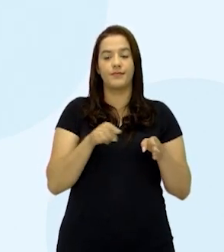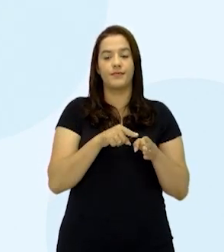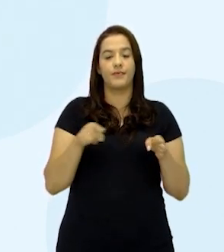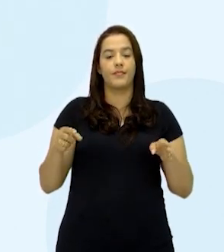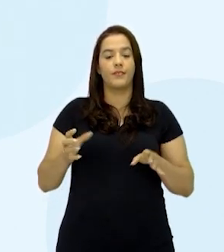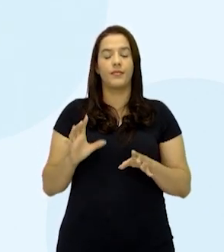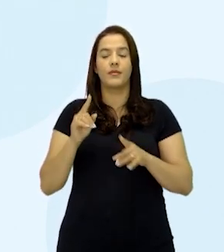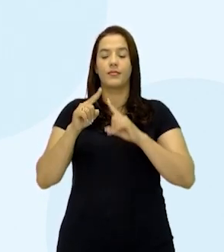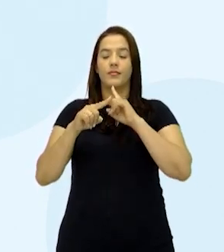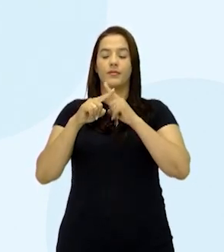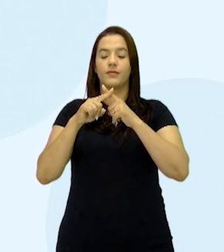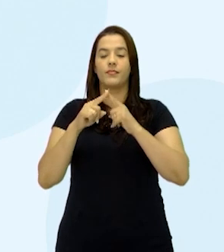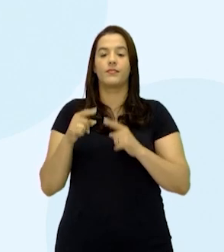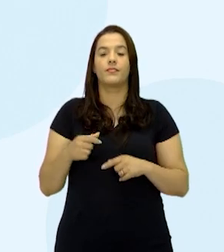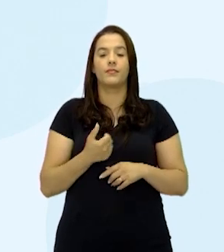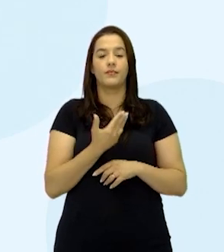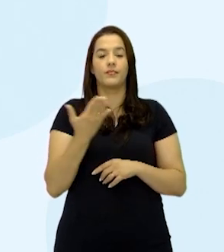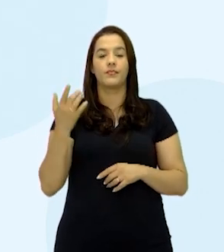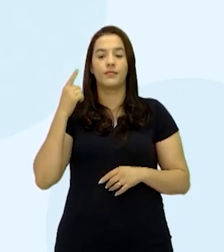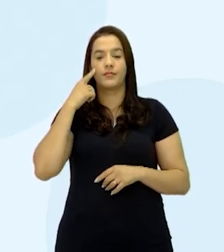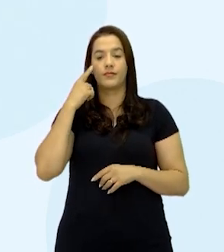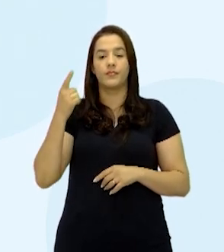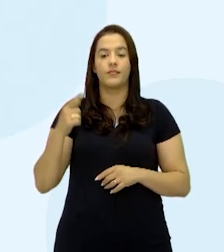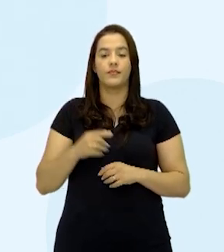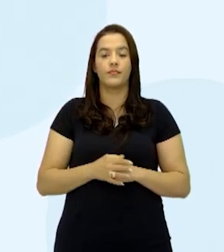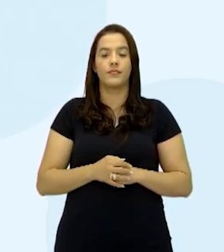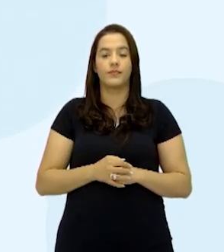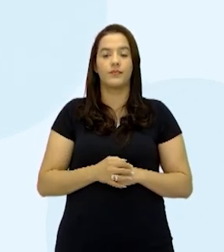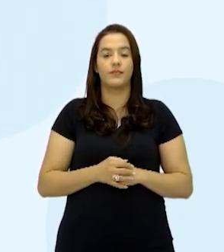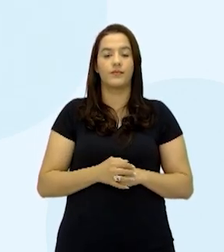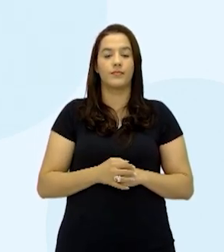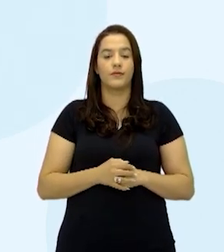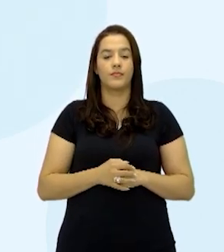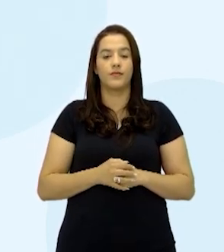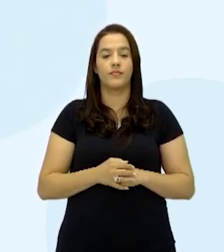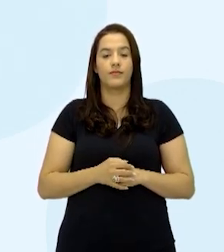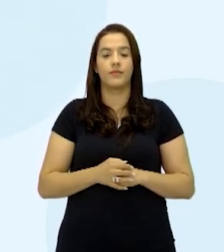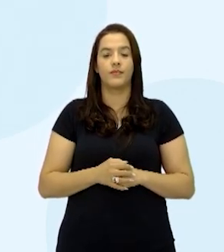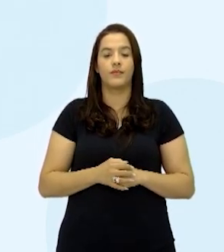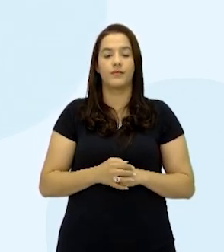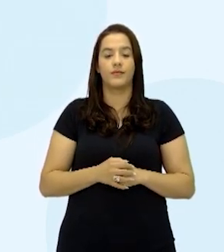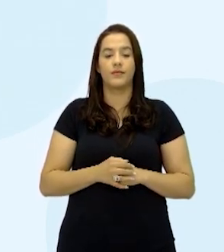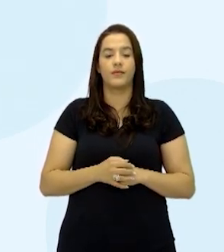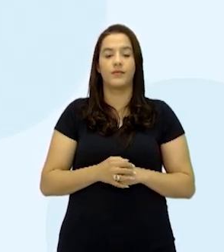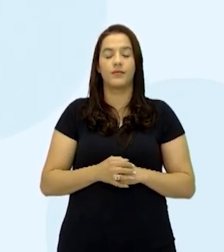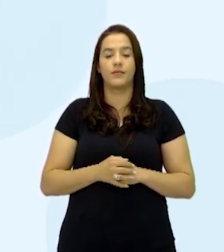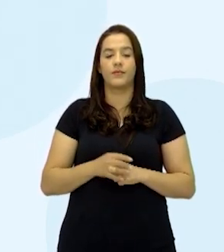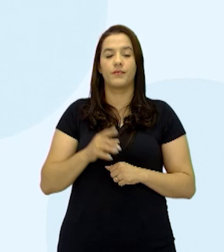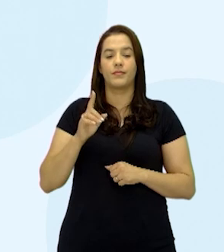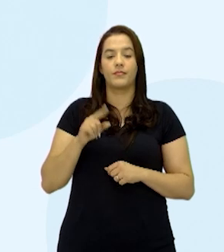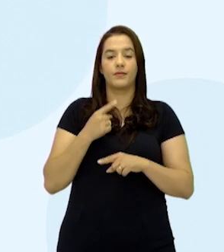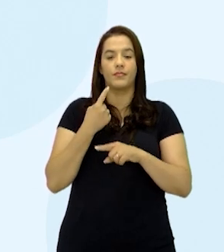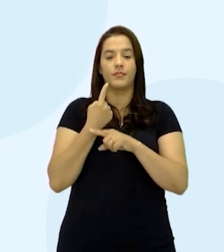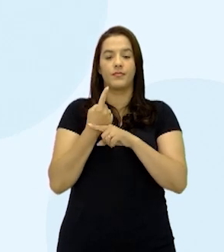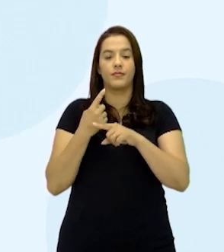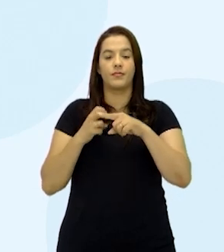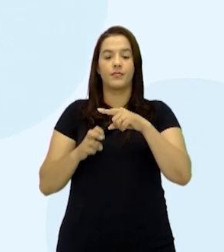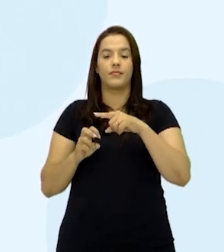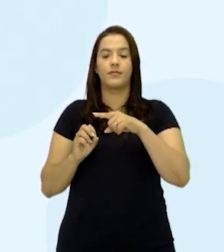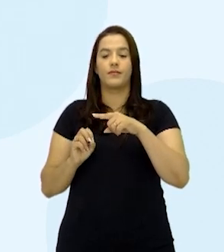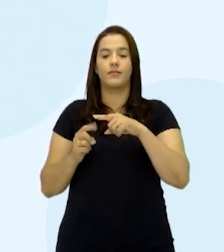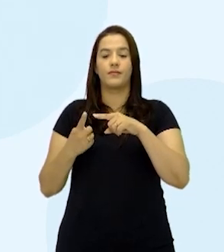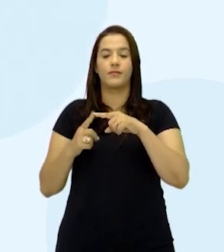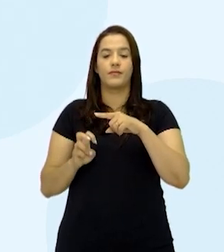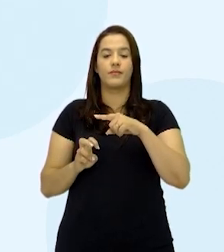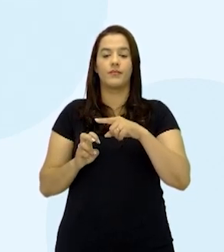multiplicar por quanto, Vivi? Faltam 3 partes? Não, de ó. 60? Ó, 1/15 é 60. Eu quero saber o todo.